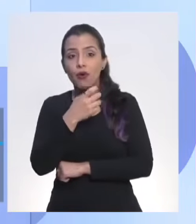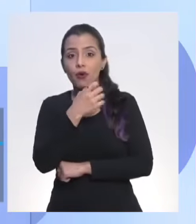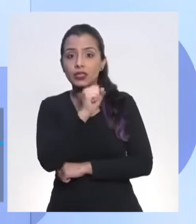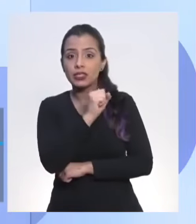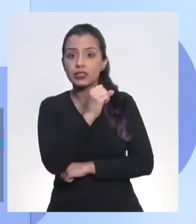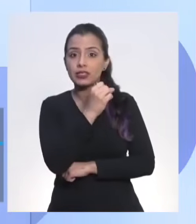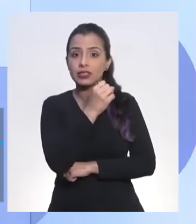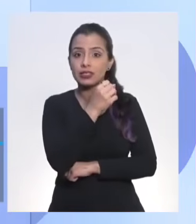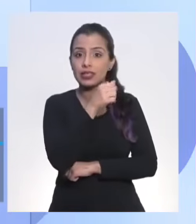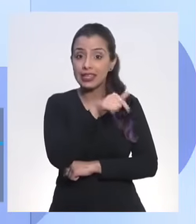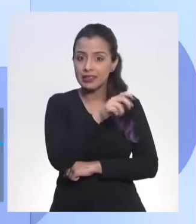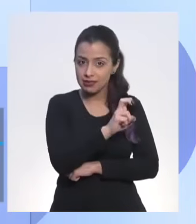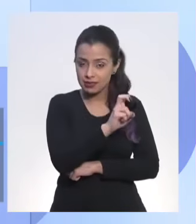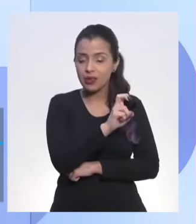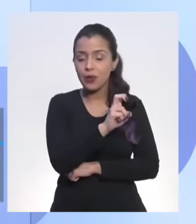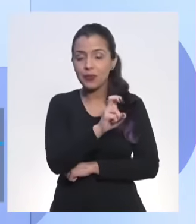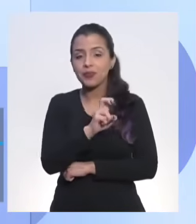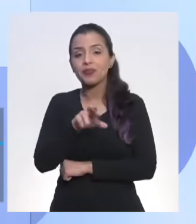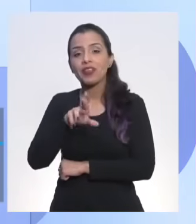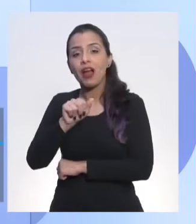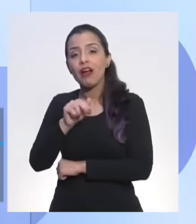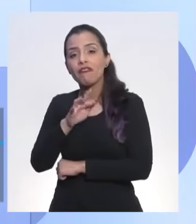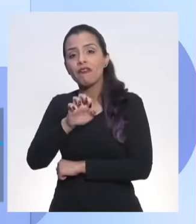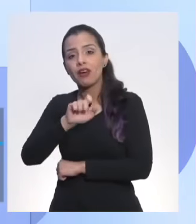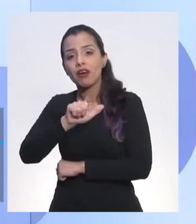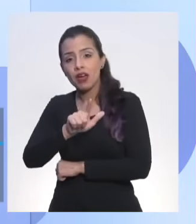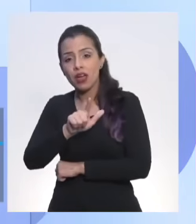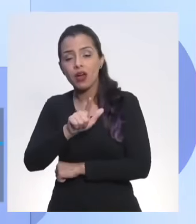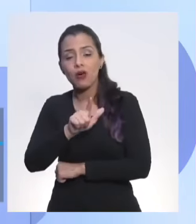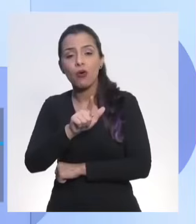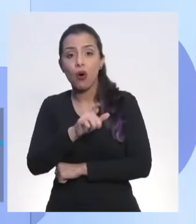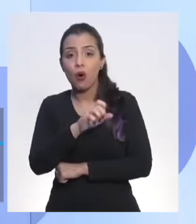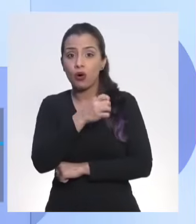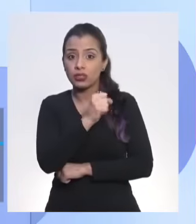855. O Rafael,